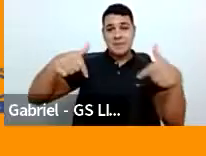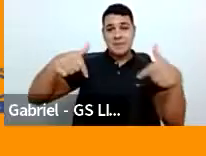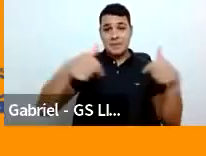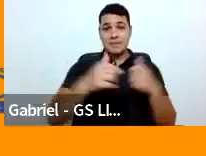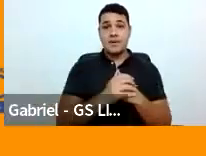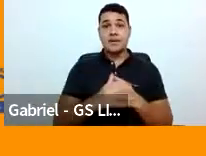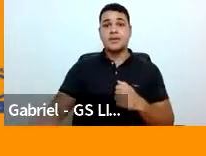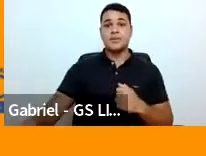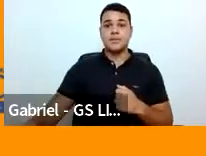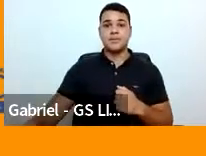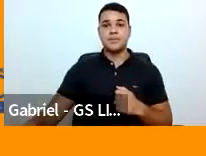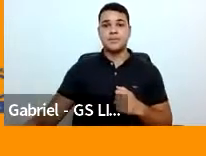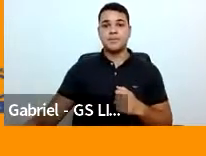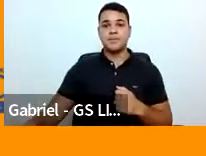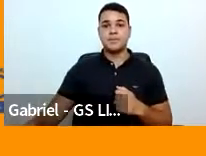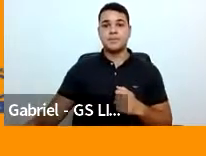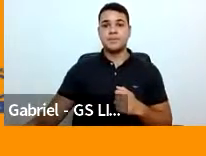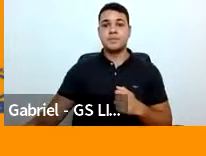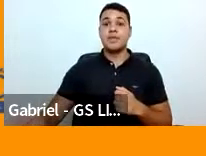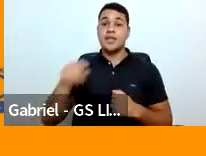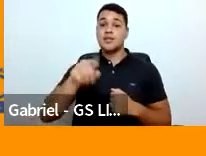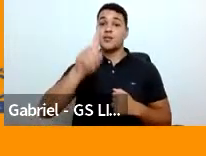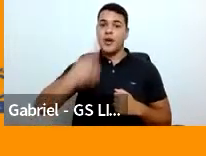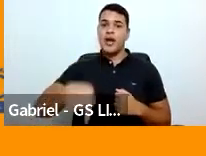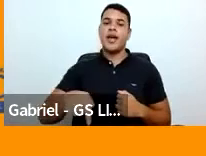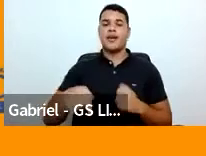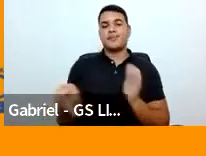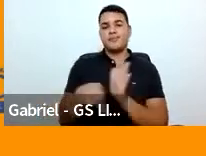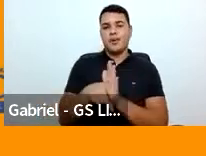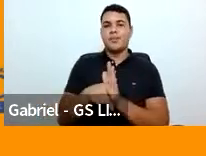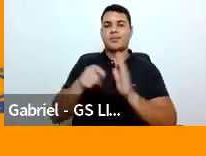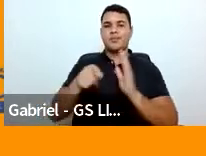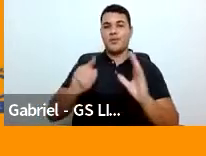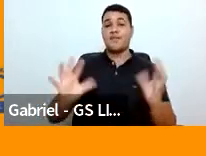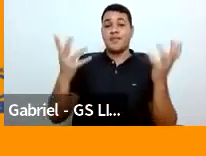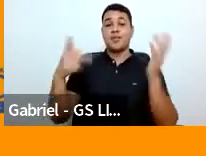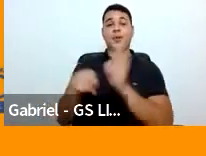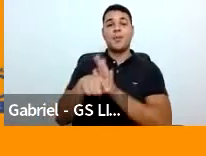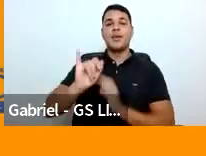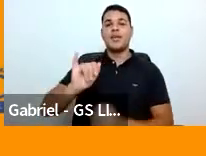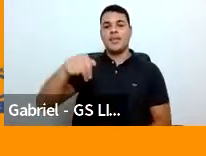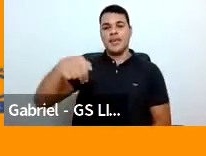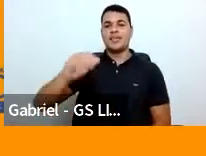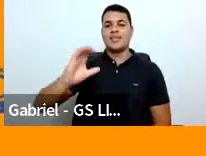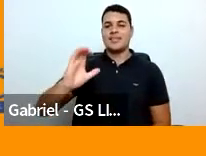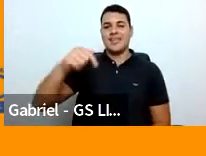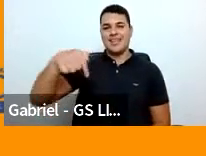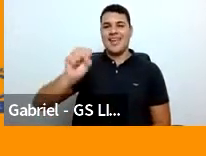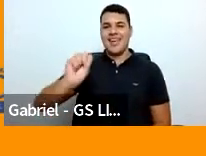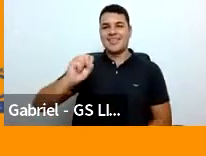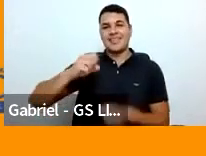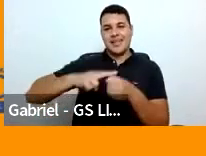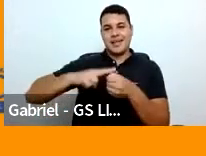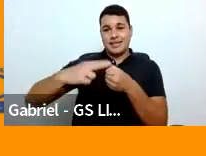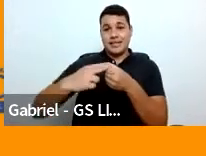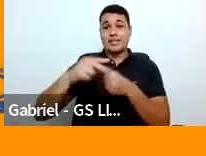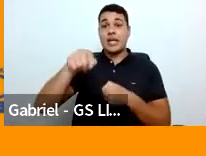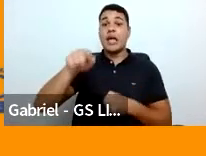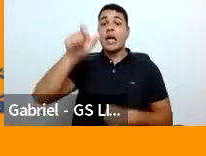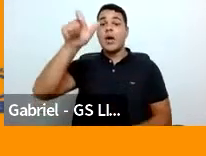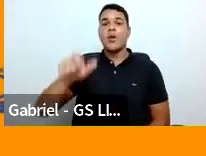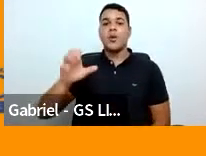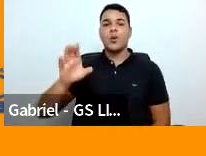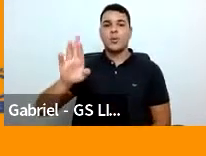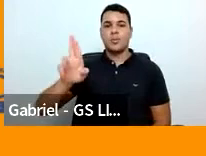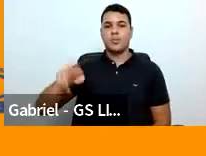unidades da Fiocruz. Esse é um exemplo de uma atividade do INCQS, em que o Bruno Vantini, que é um integrante do comitê,